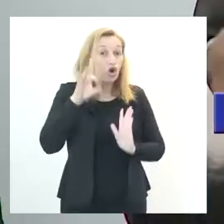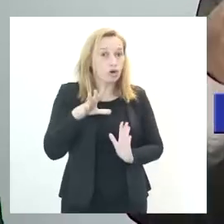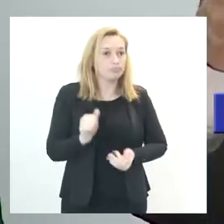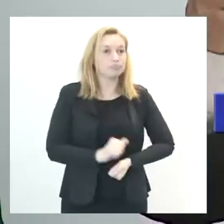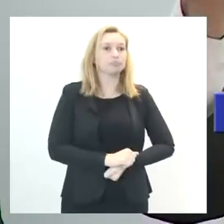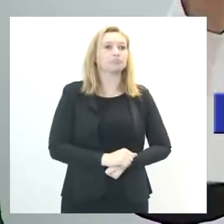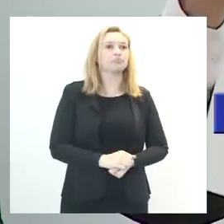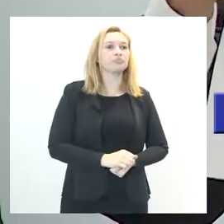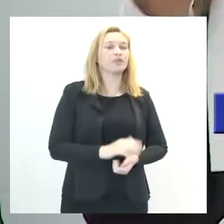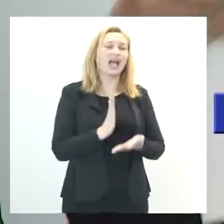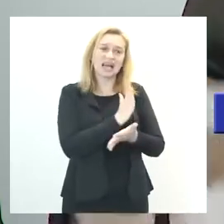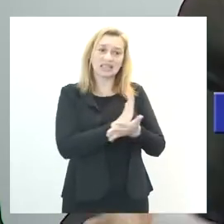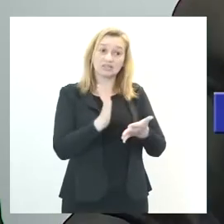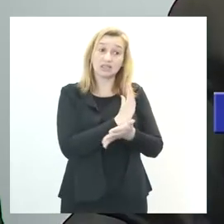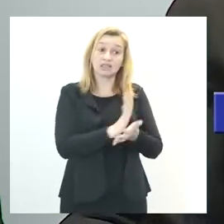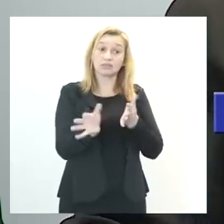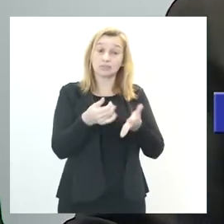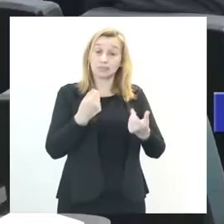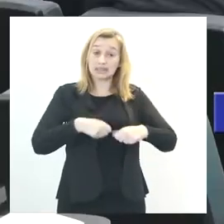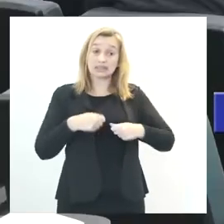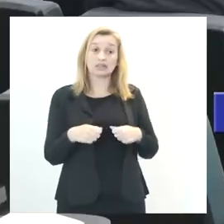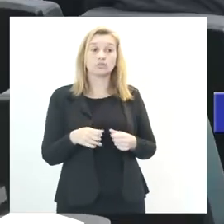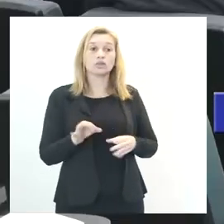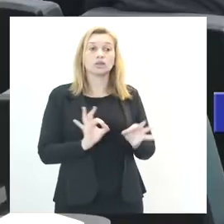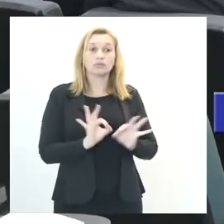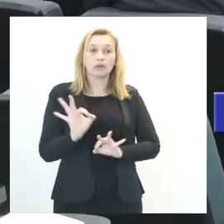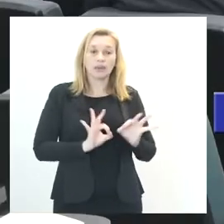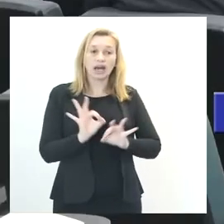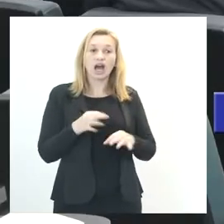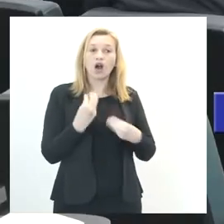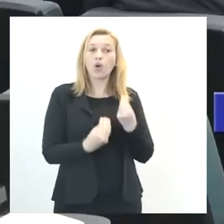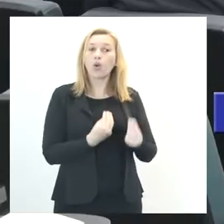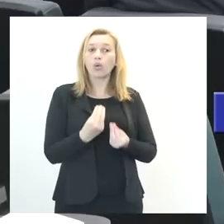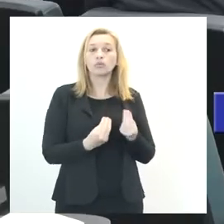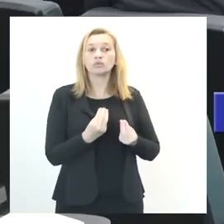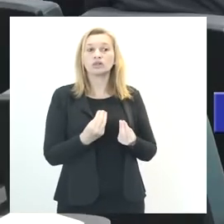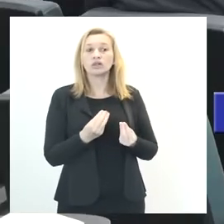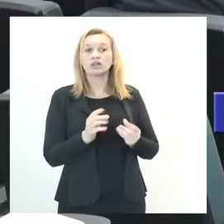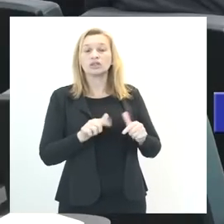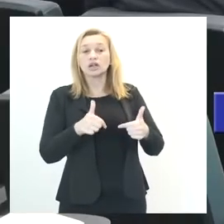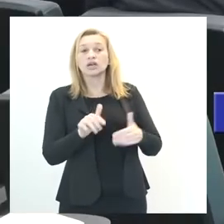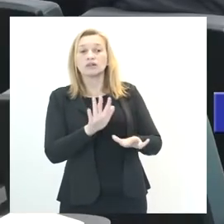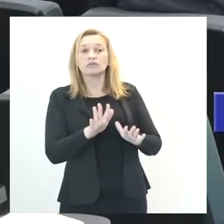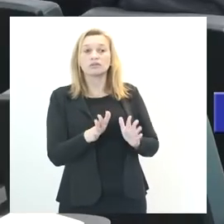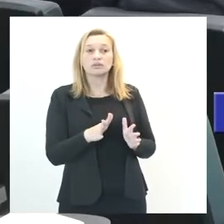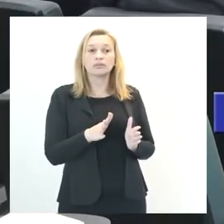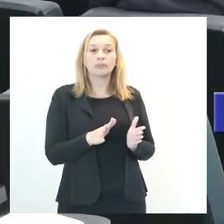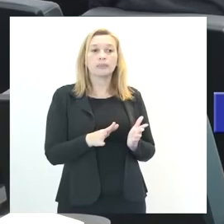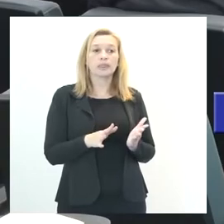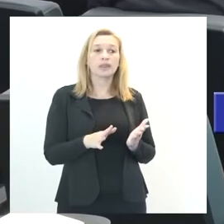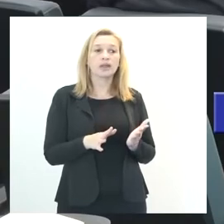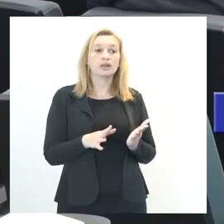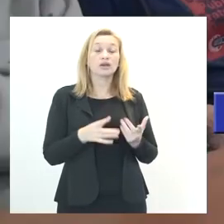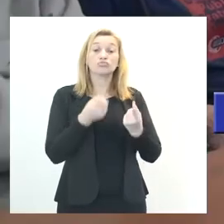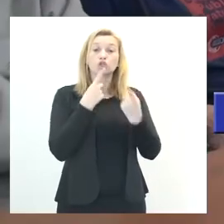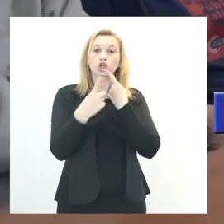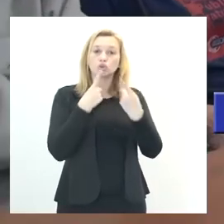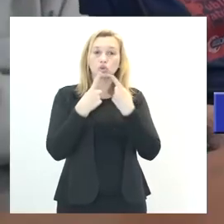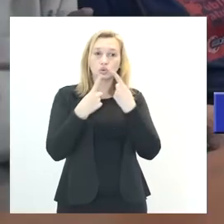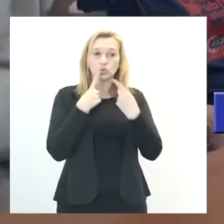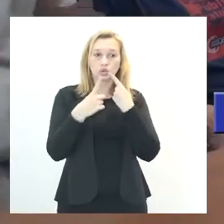a gente Às vezes tem que arrumar uma forma também de Eu pedi assim trazer para o debate